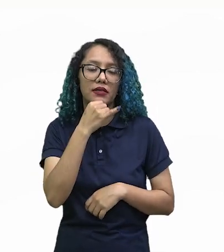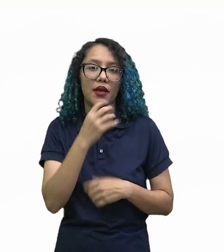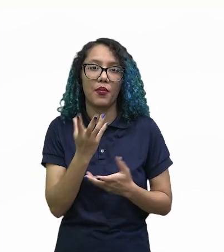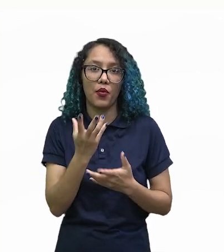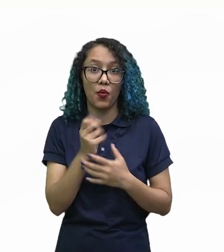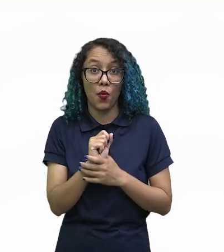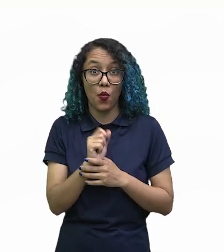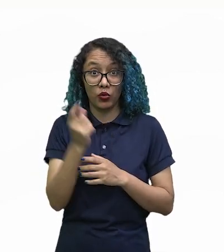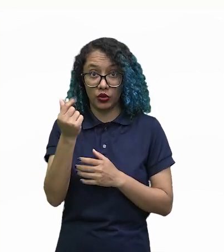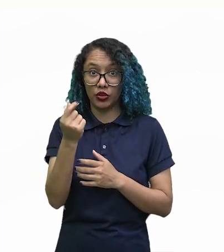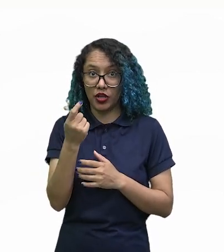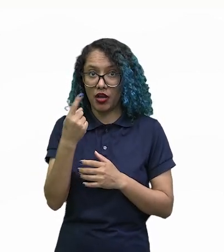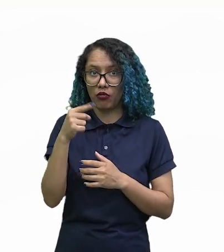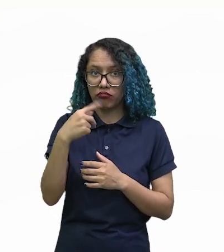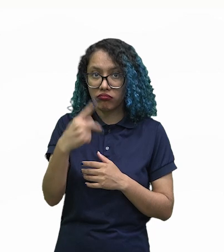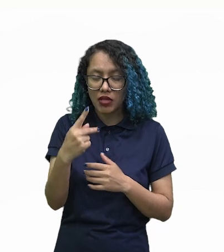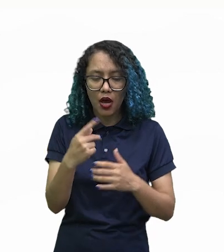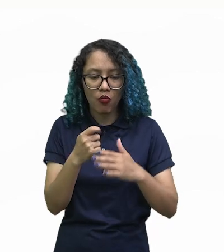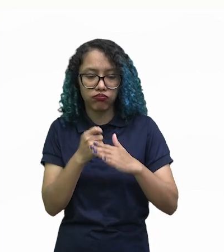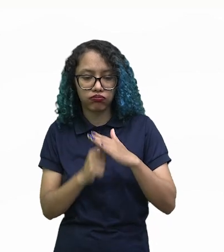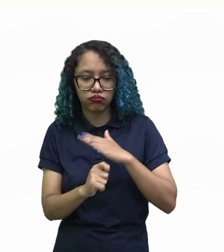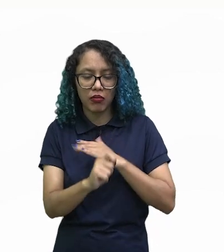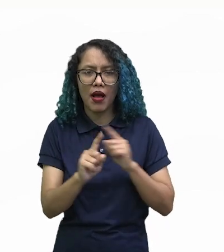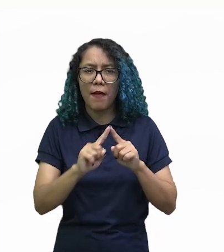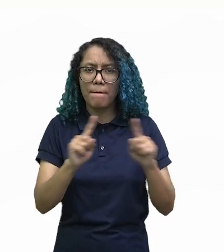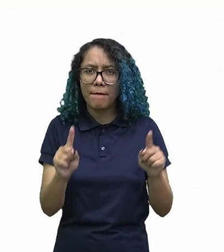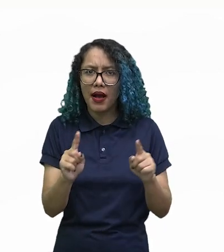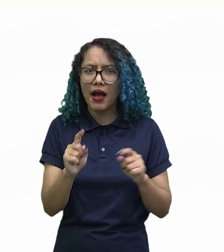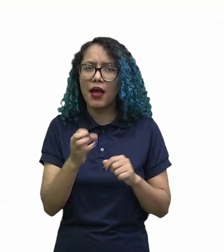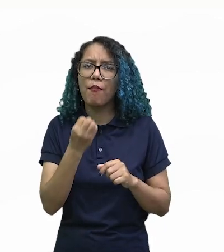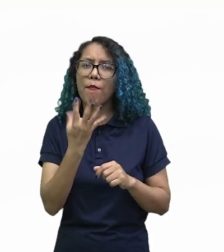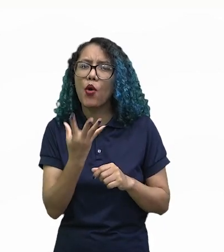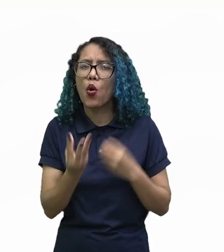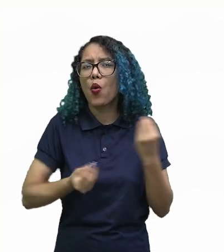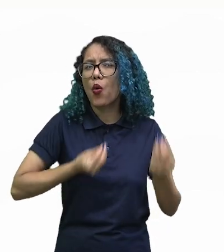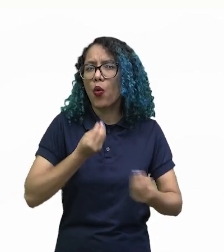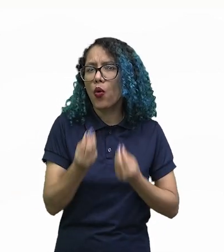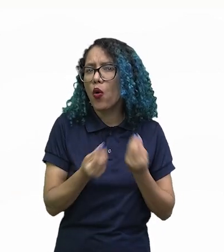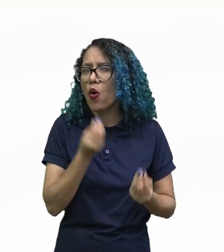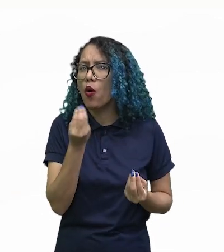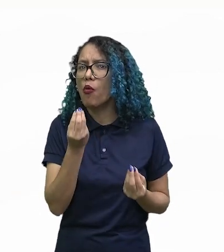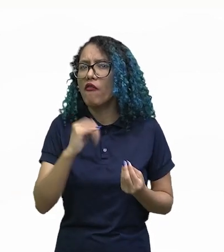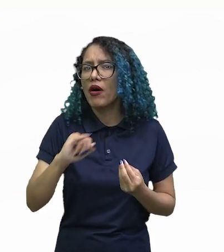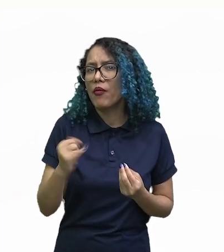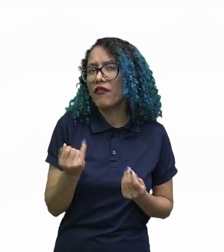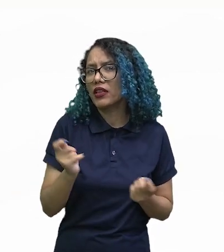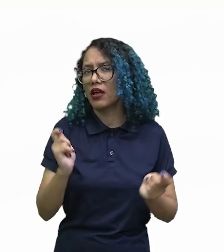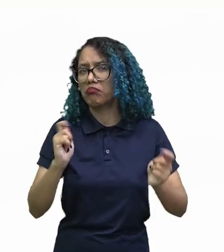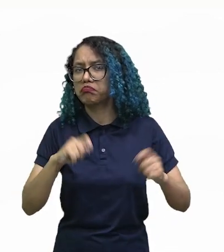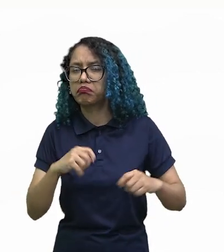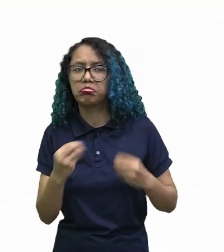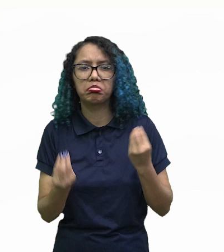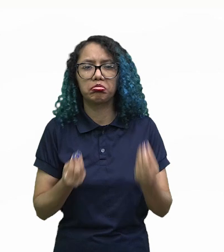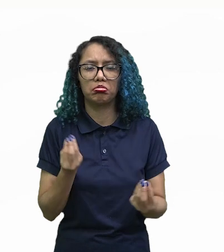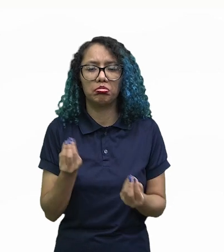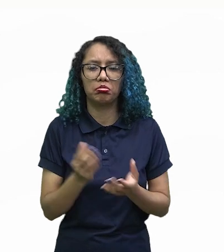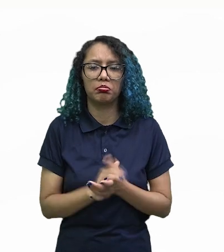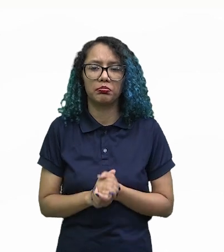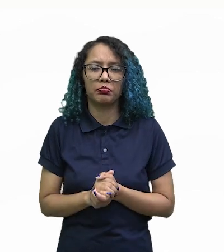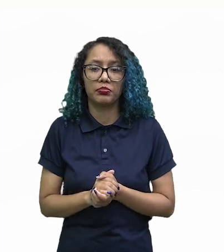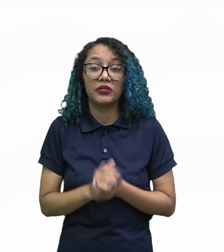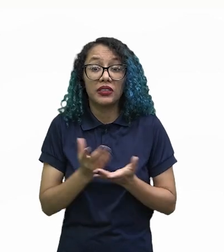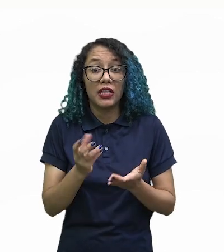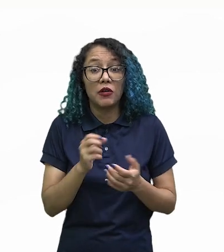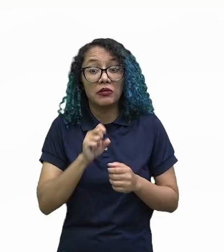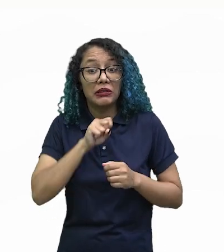dinheiro, mas isso ali vai te ser útil para quê? Quais são as vantagens, na verdade, que você vai ter? Então, para investimentos de